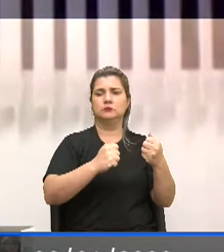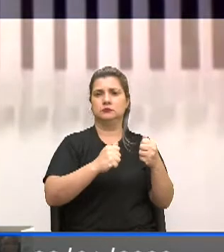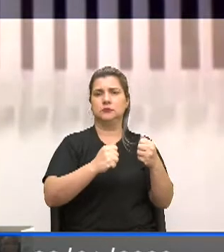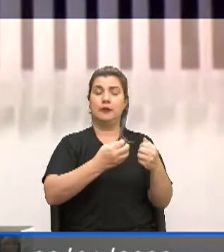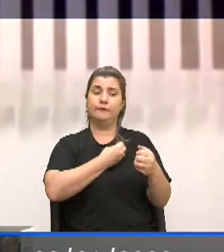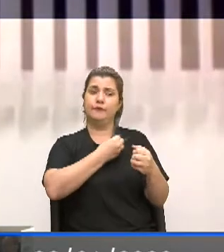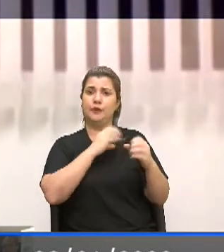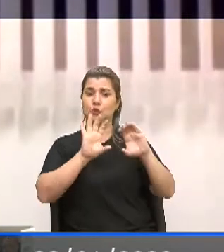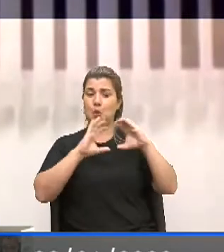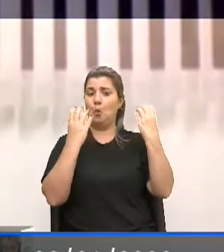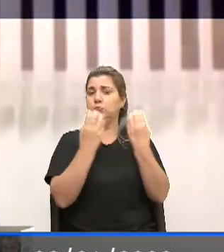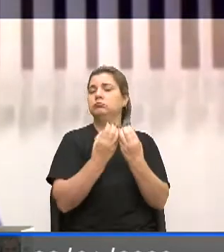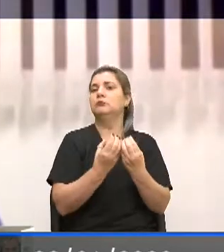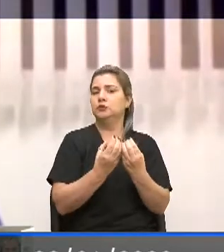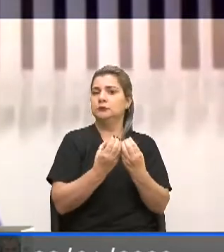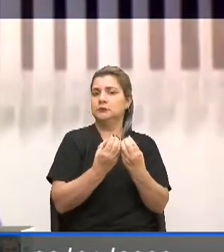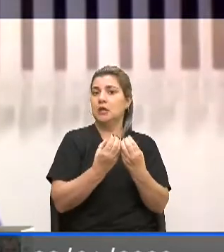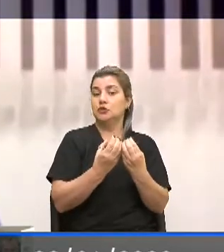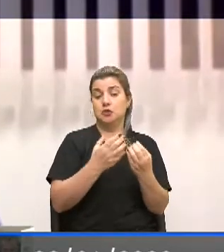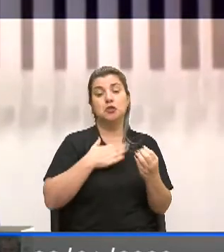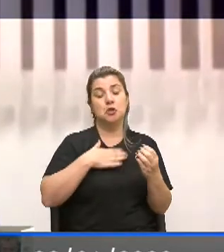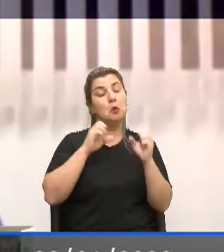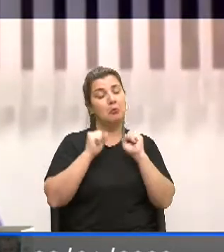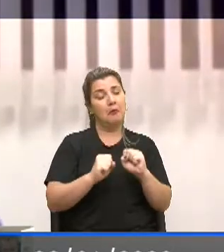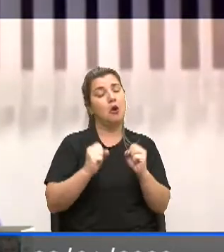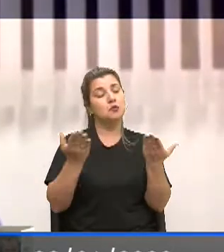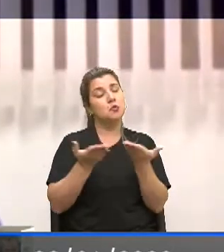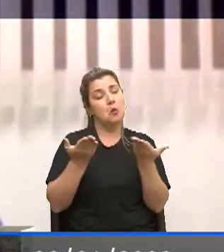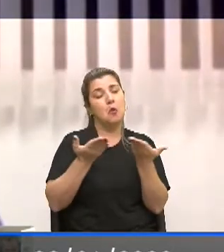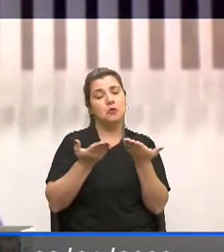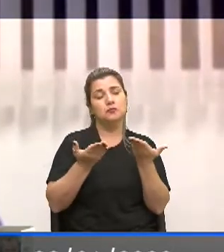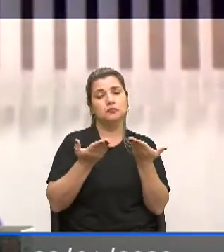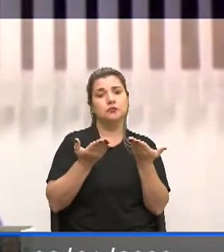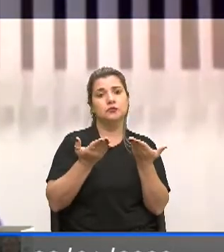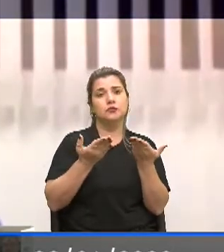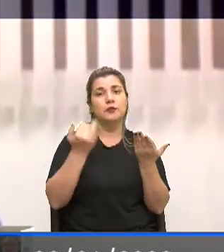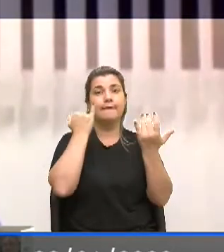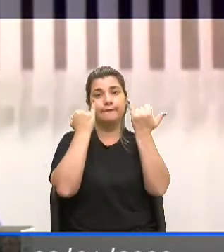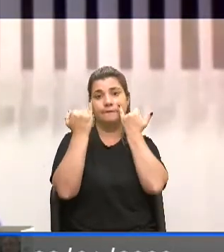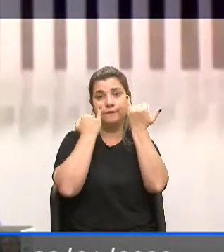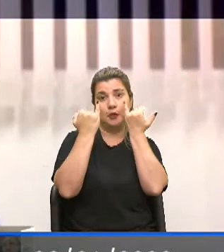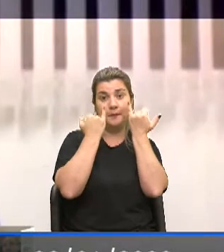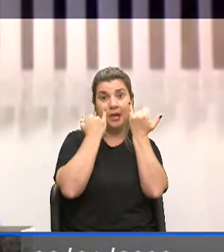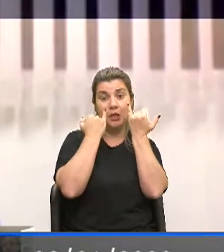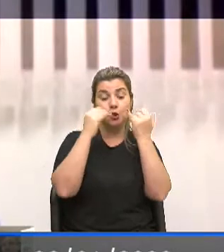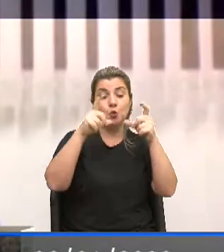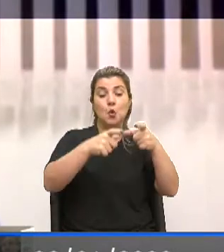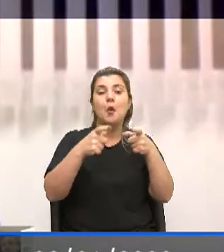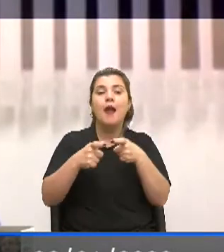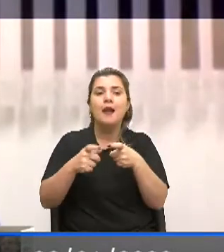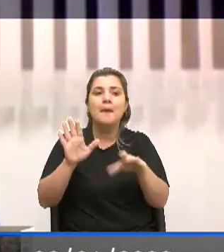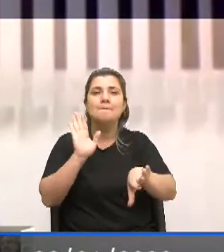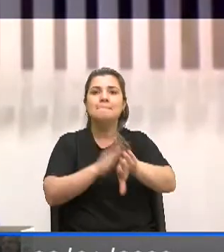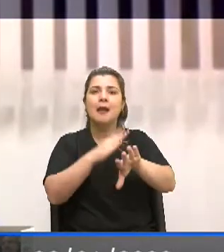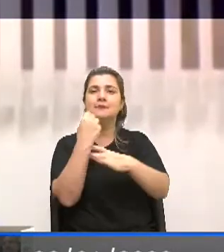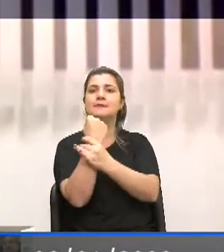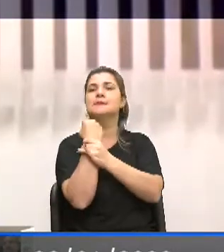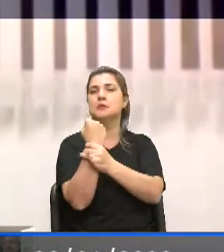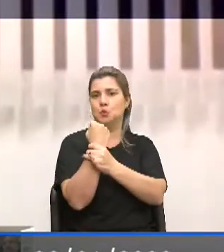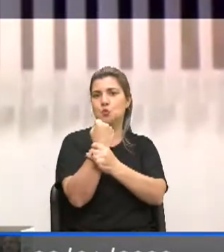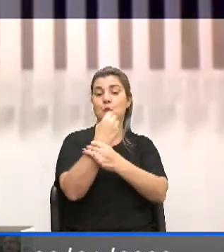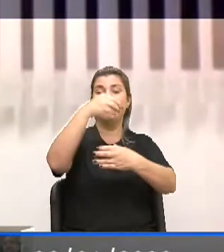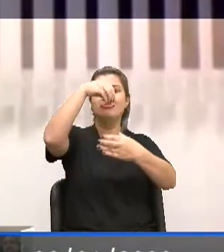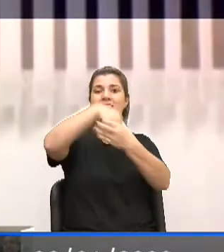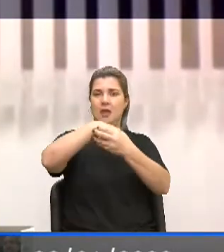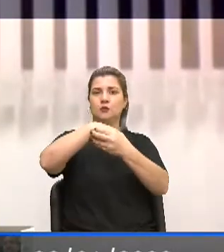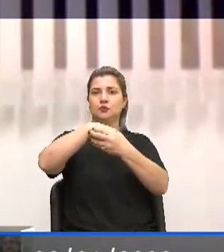eu poderia afirmar que hoje o lugar mais seguro desses trabalhadores é dentro das fábricas, dentro das indústrias, porque as medidas que estão